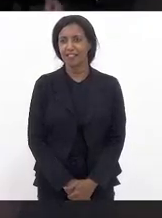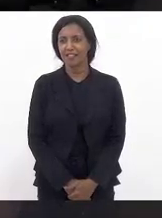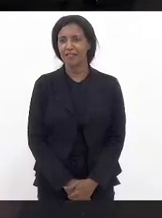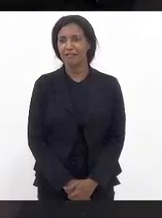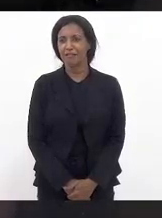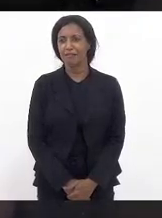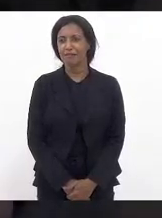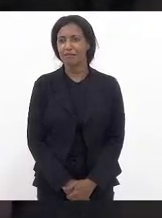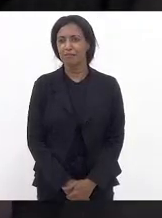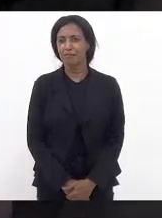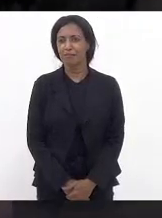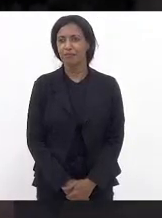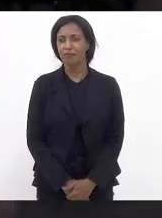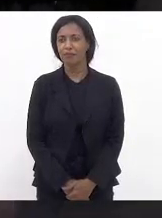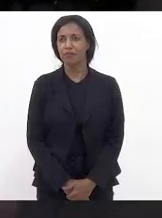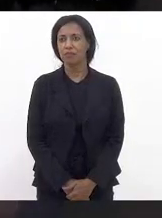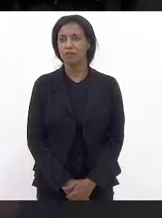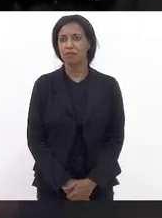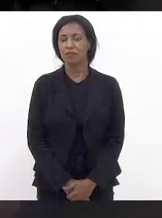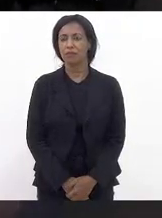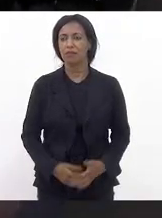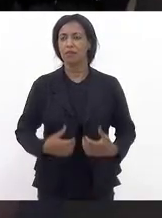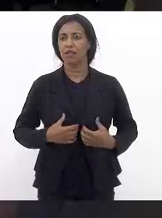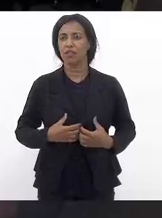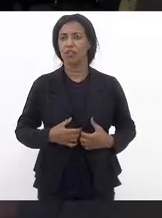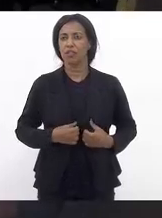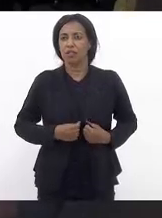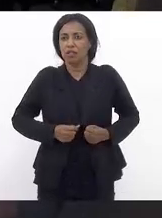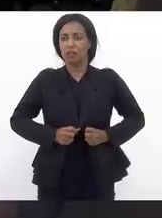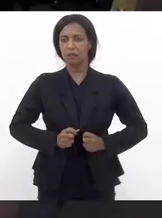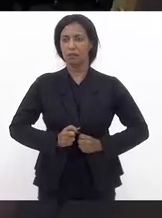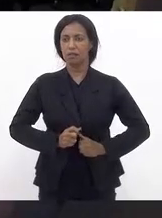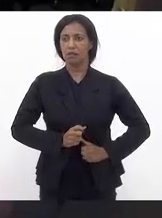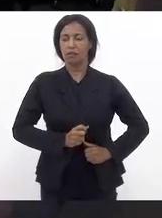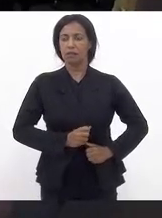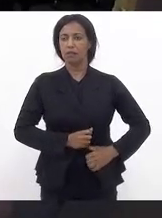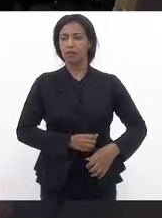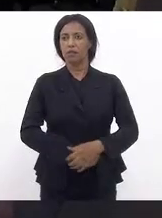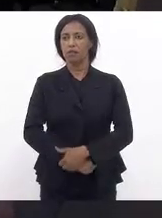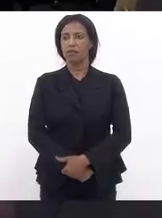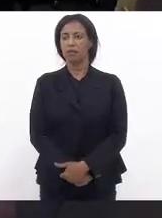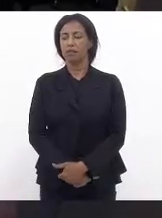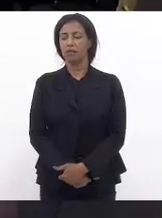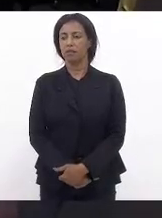a deputada enfermeira Rejane e Deputados